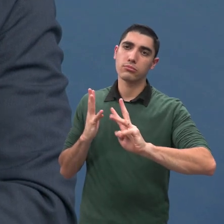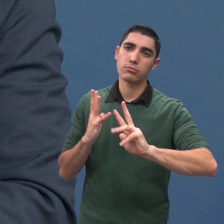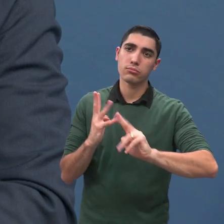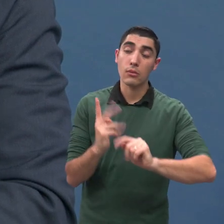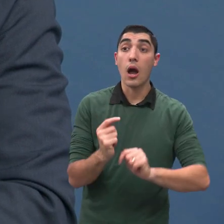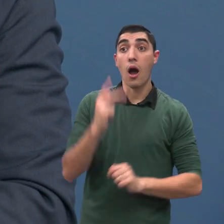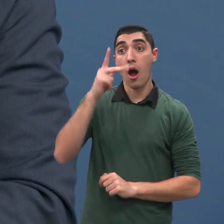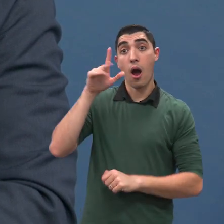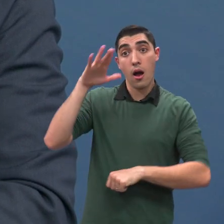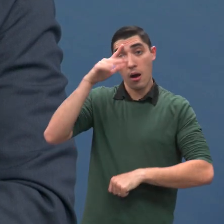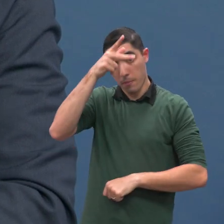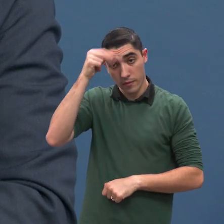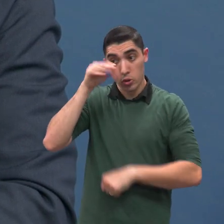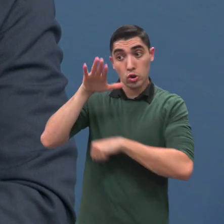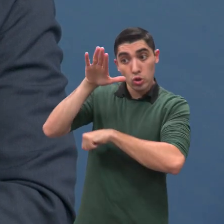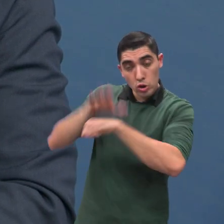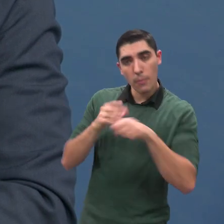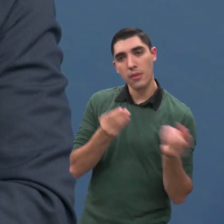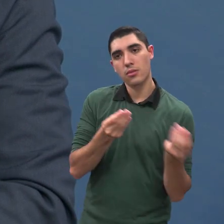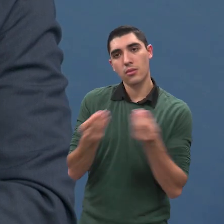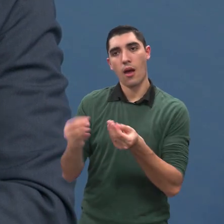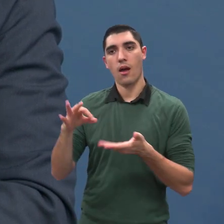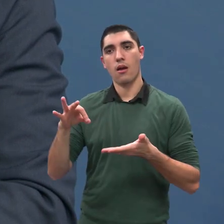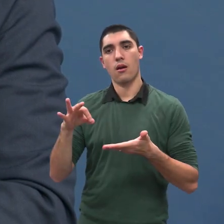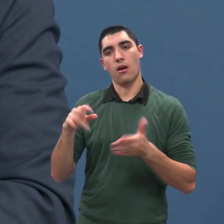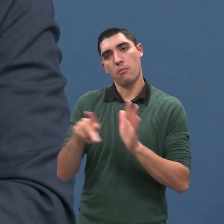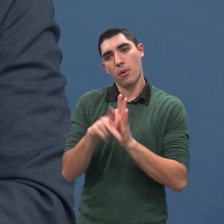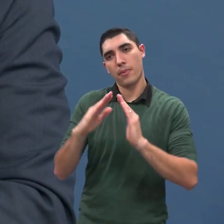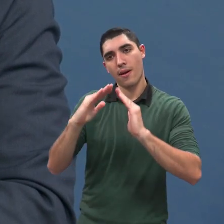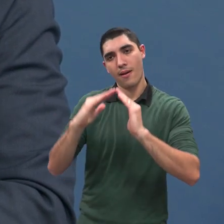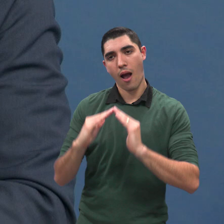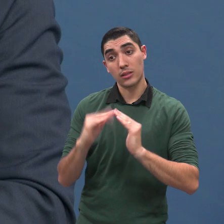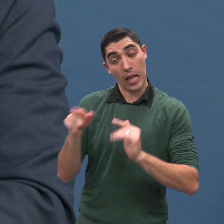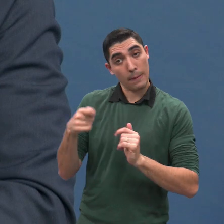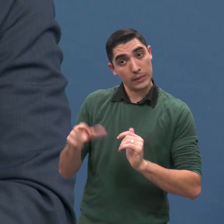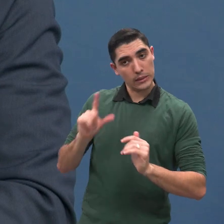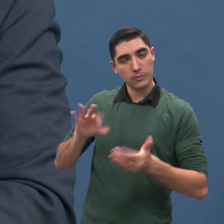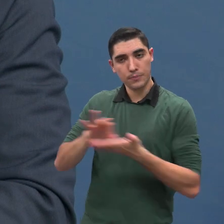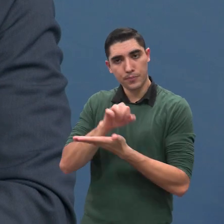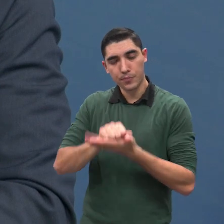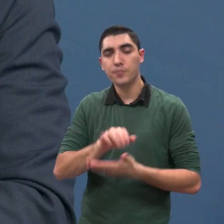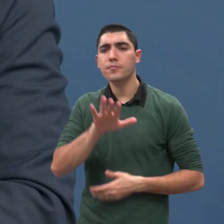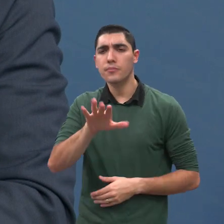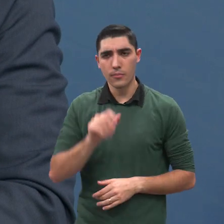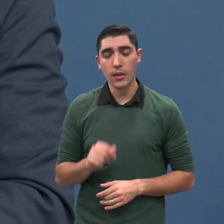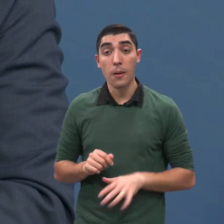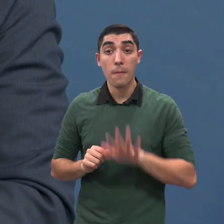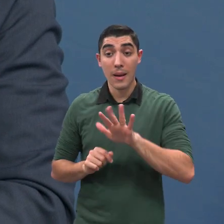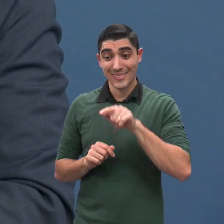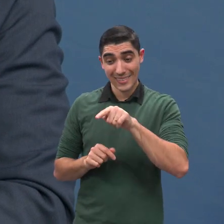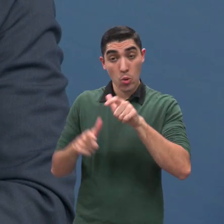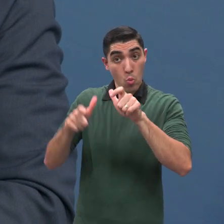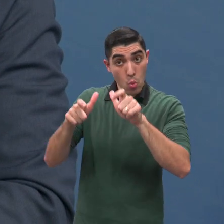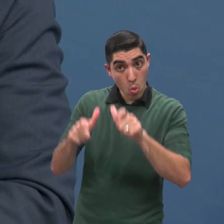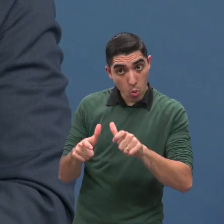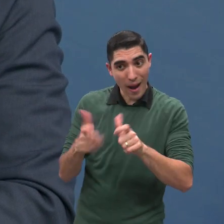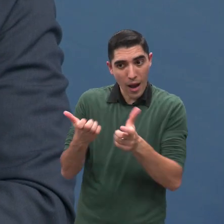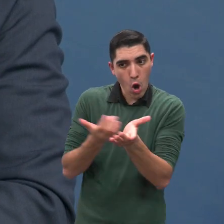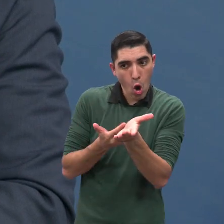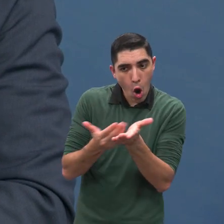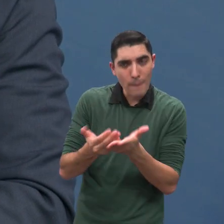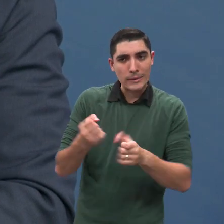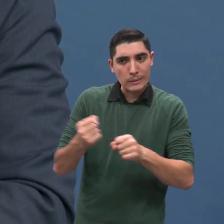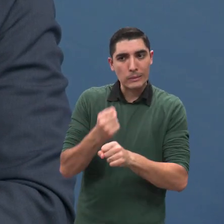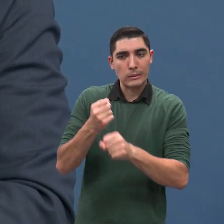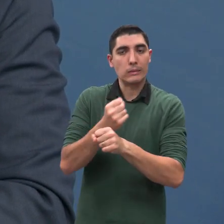dos anos, né? Mas um loteamento que começa, né, em uma região, já